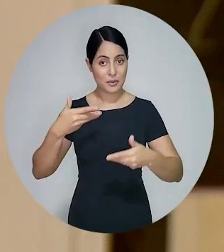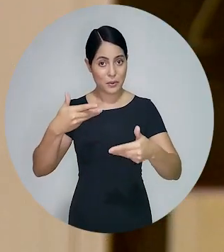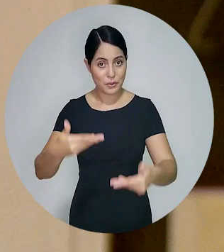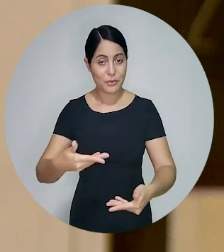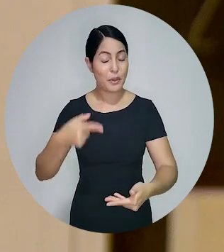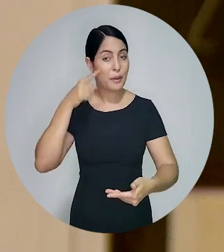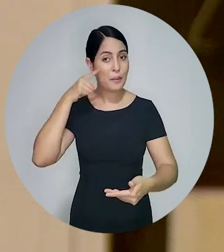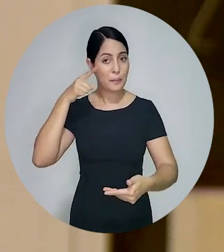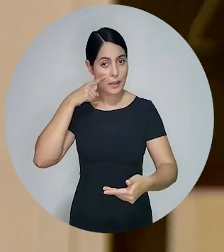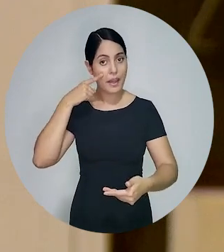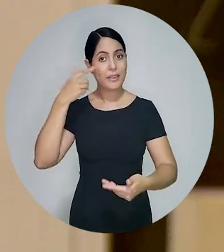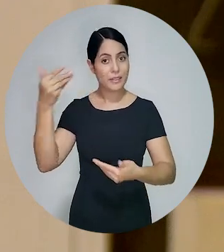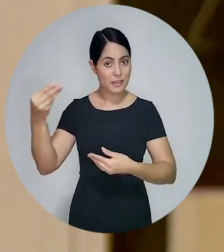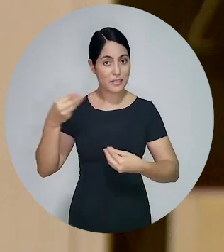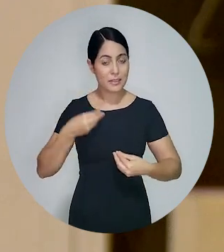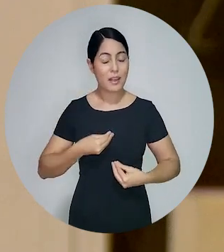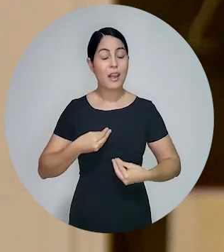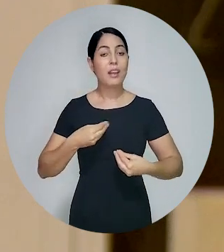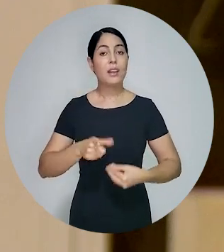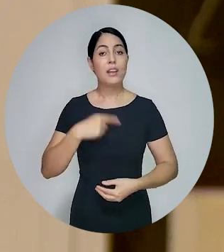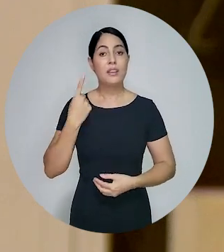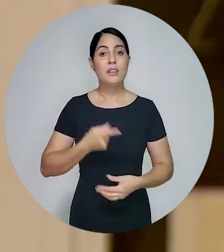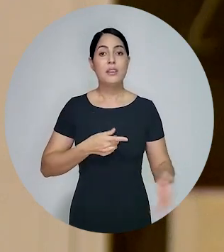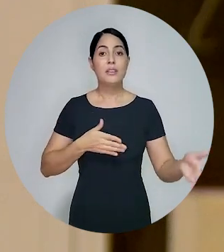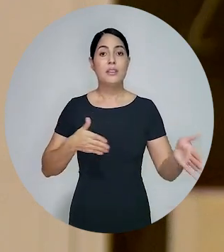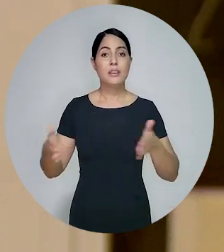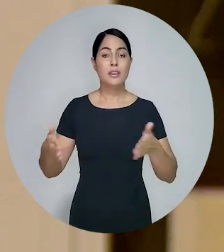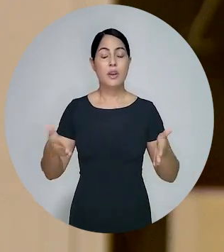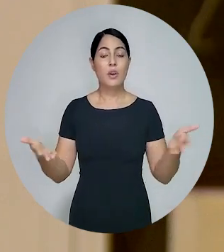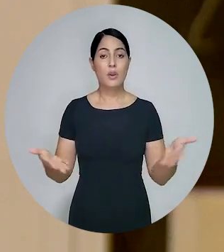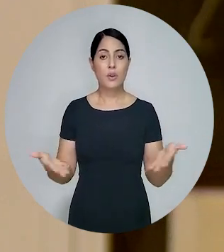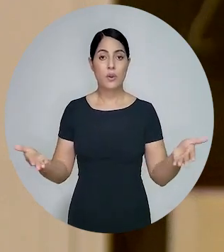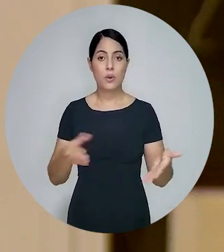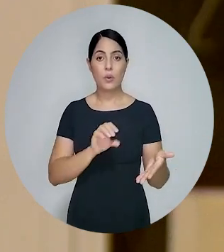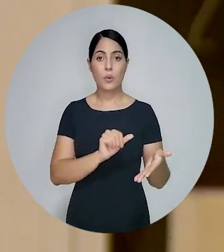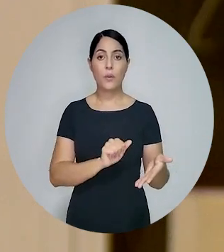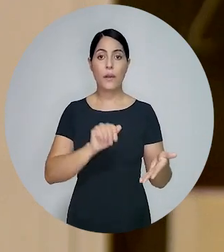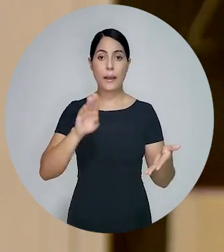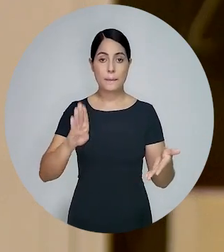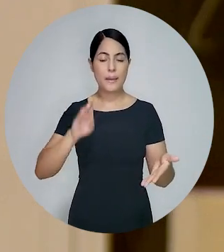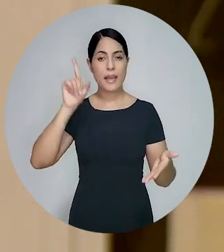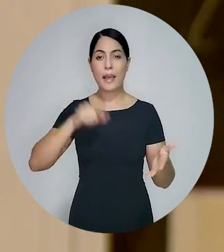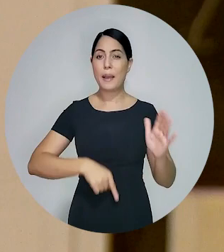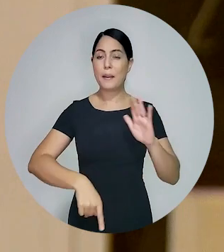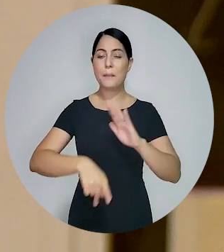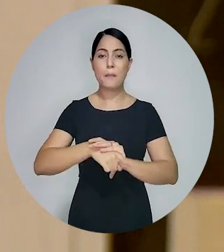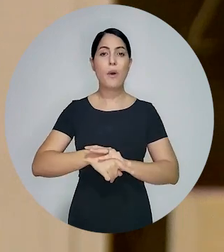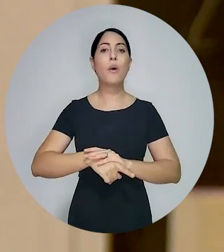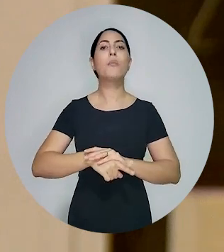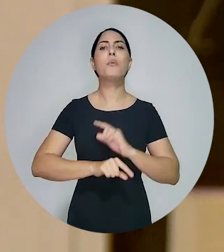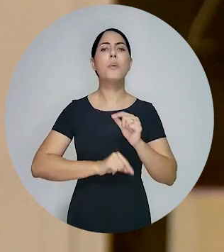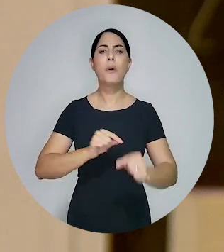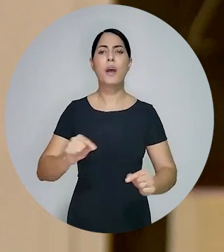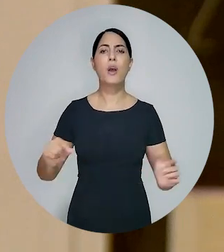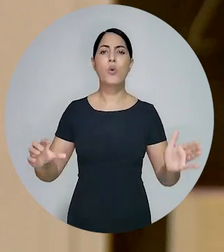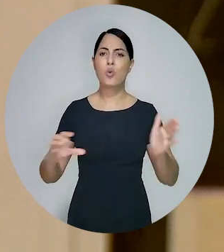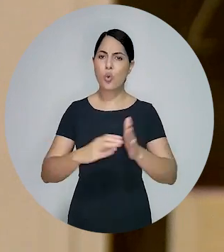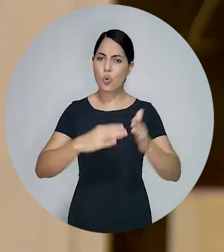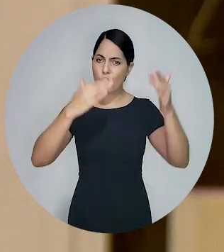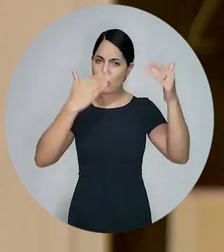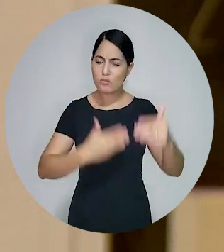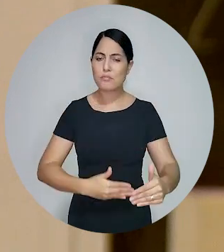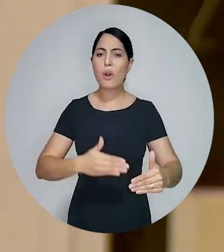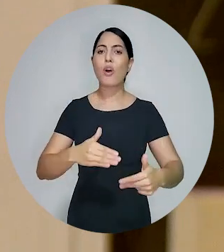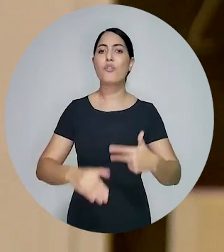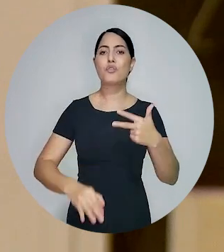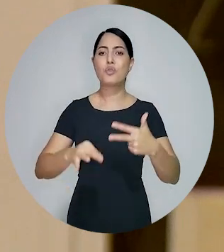nosso presidente Beto Simonetti, em presidir a Comissão Nacional do Exame de Ordem. O Exame de Ordem é hoje o maior concurso jurídico do